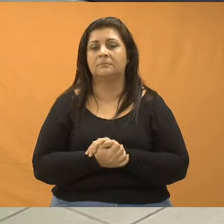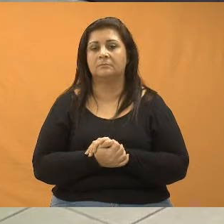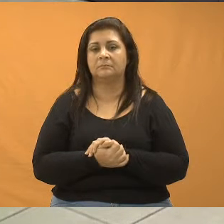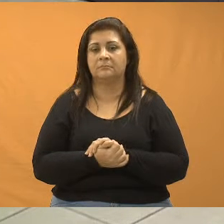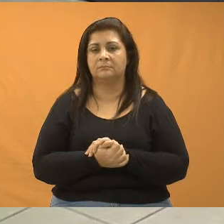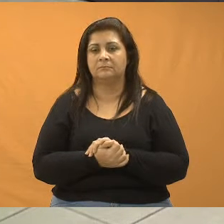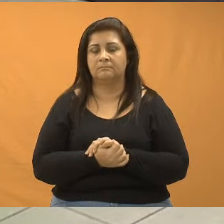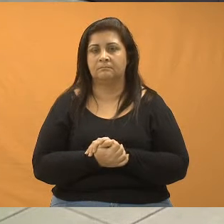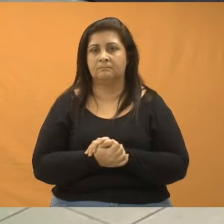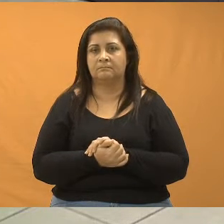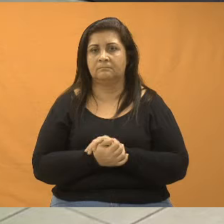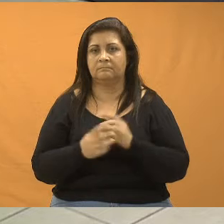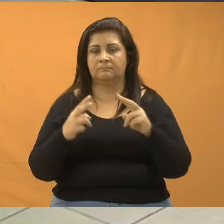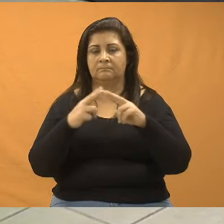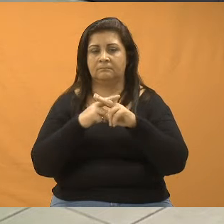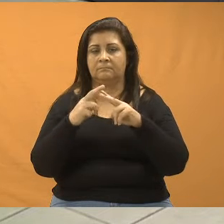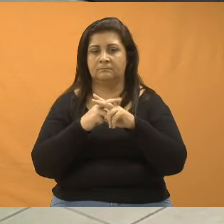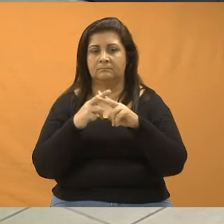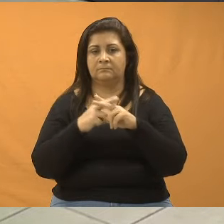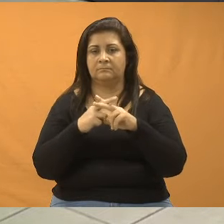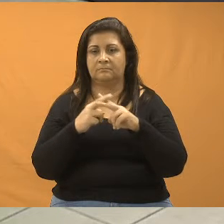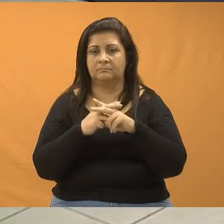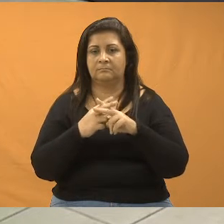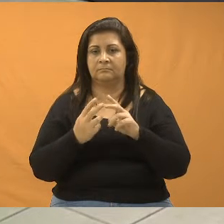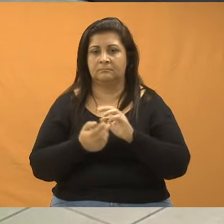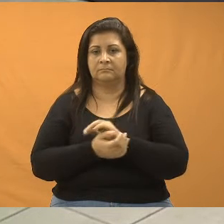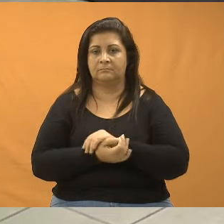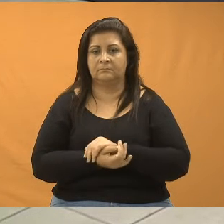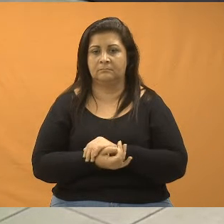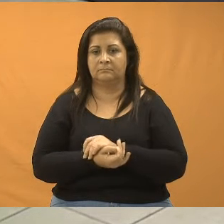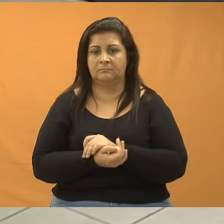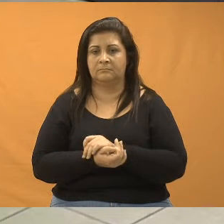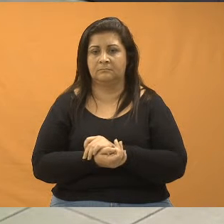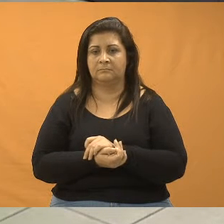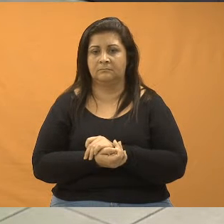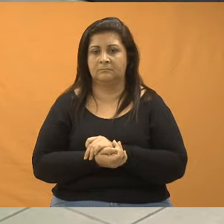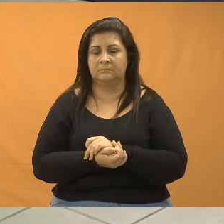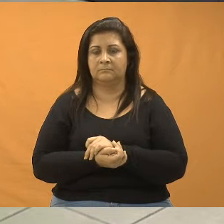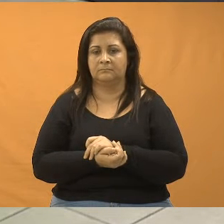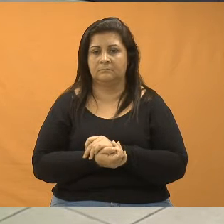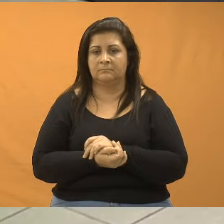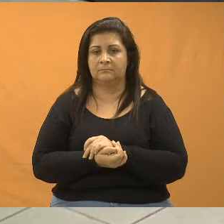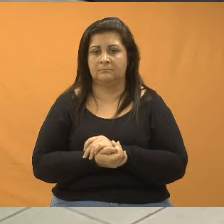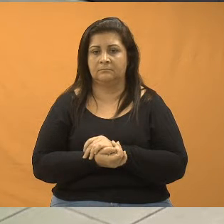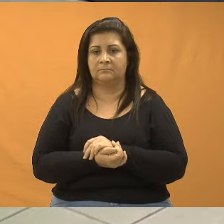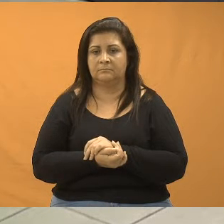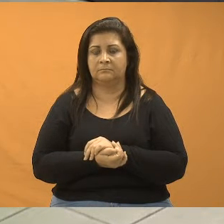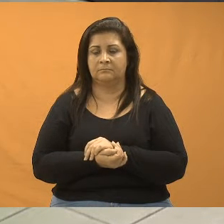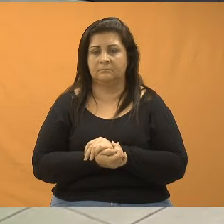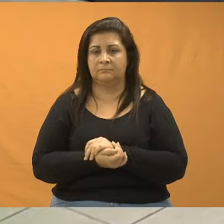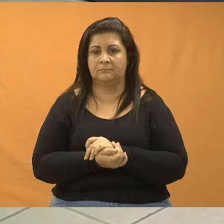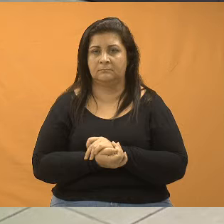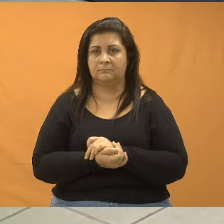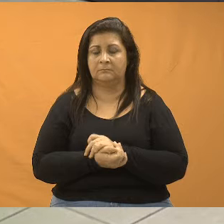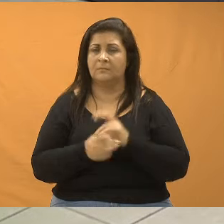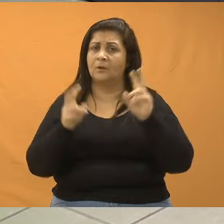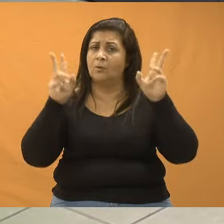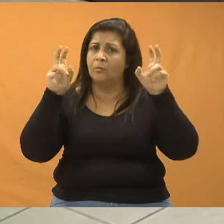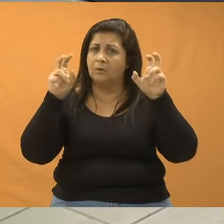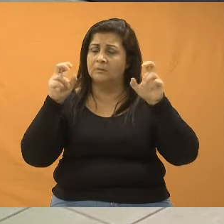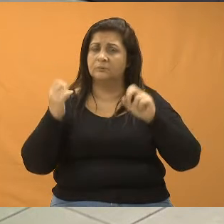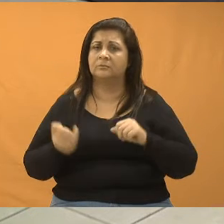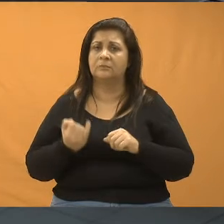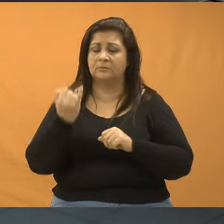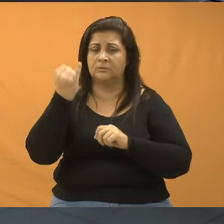Quem é que diz que eu estou falando com vocês? Lino, por gente, favor, vamos andar, que eu acho que eu acho que o assunto é mais pertinente que